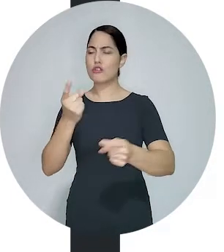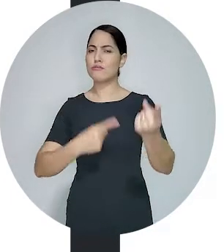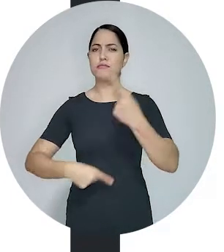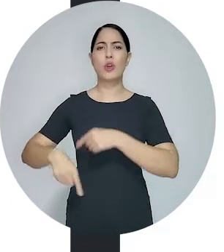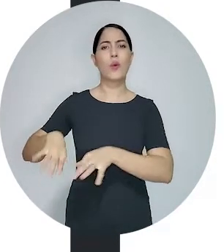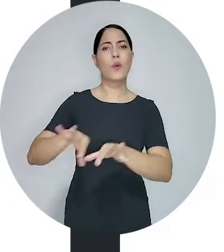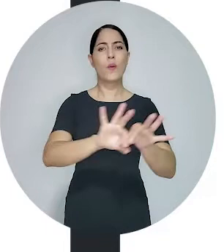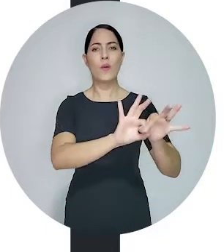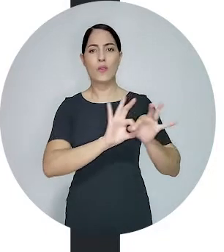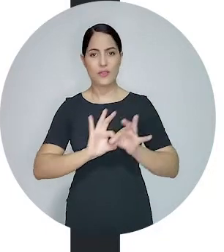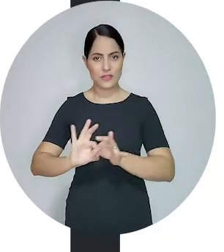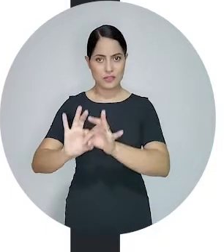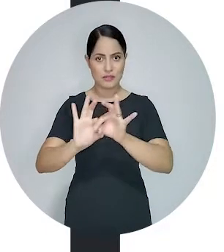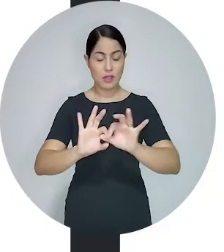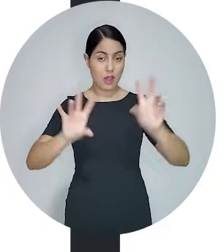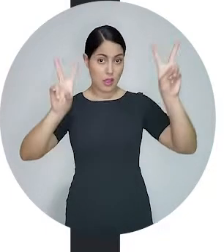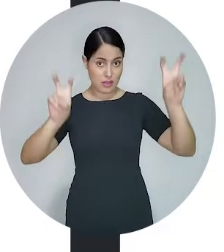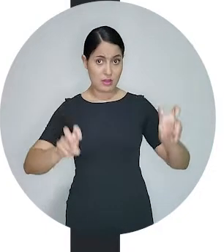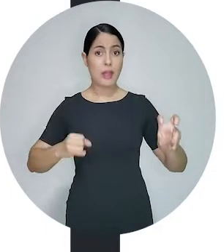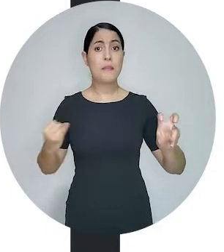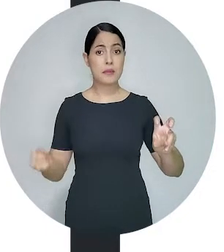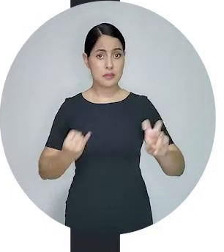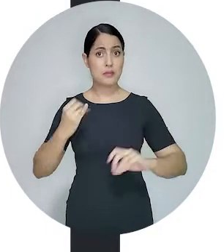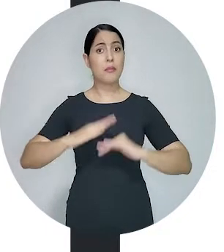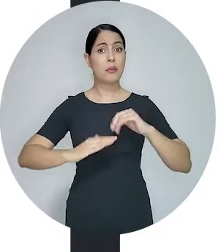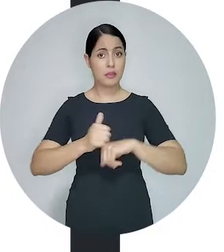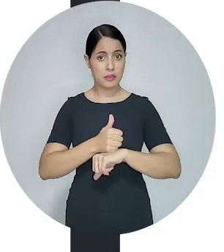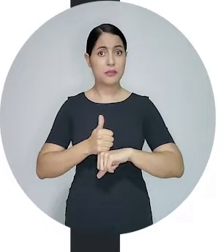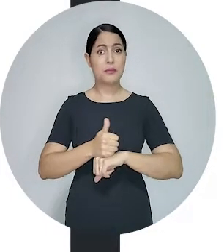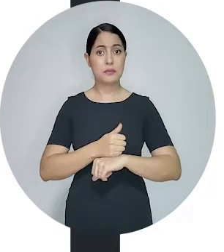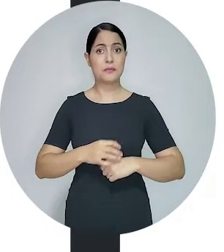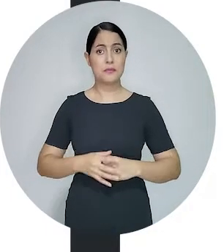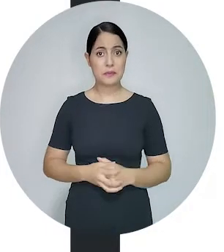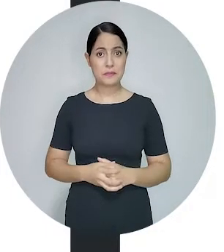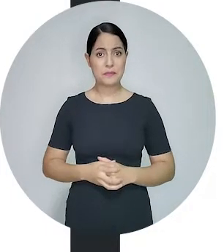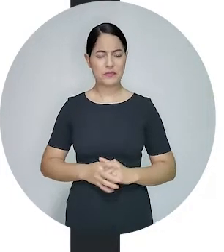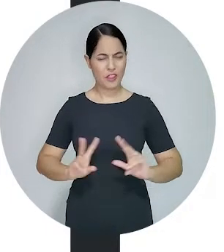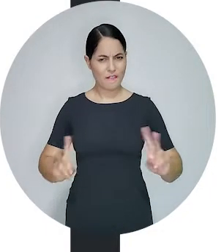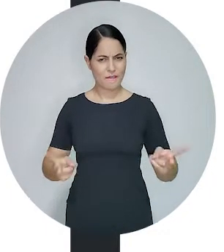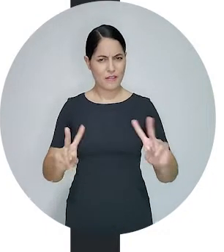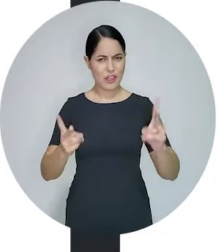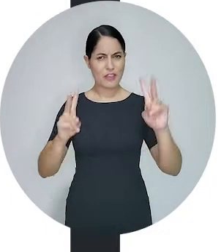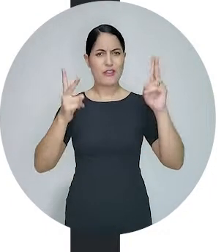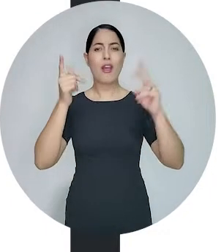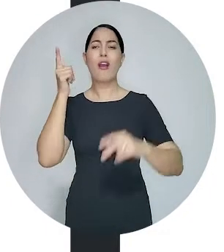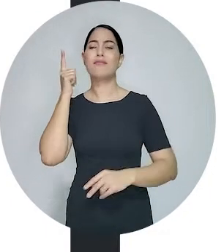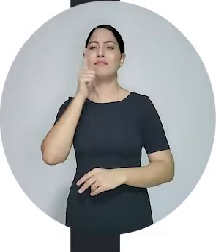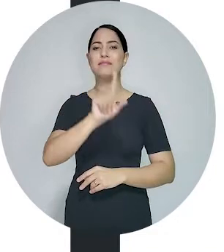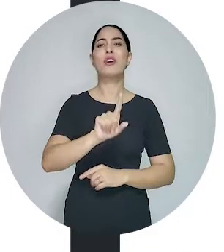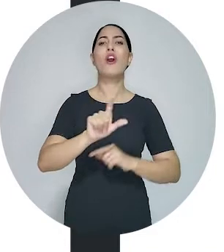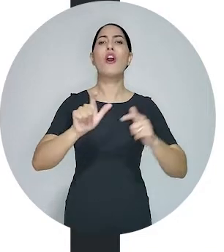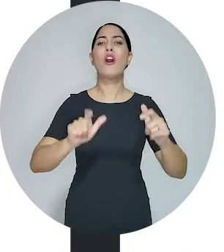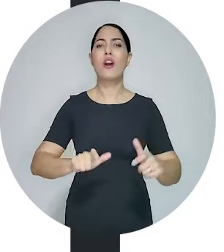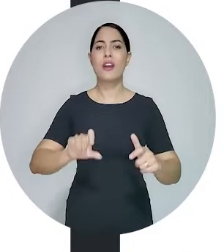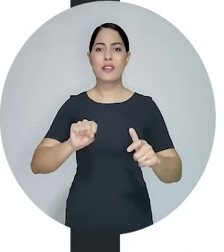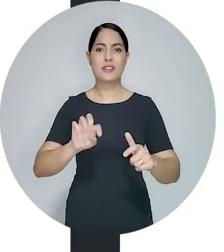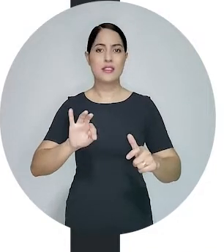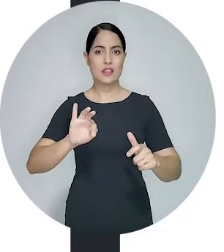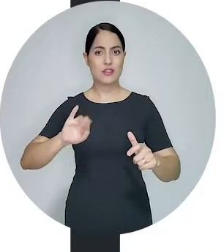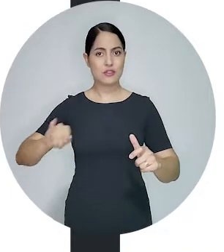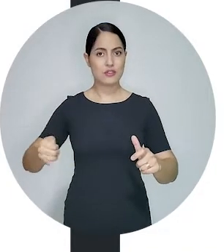a força da advocacia está em sua união em torno de questões caras à profissão. A vitória e a conquista recente